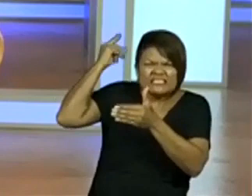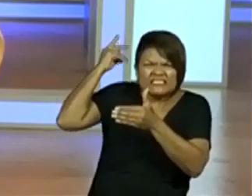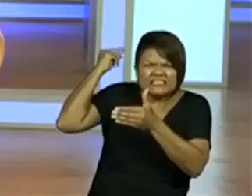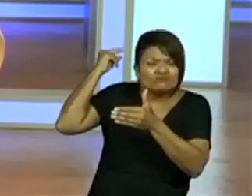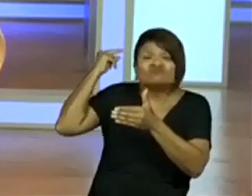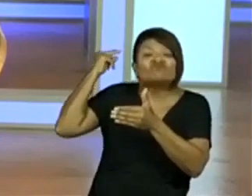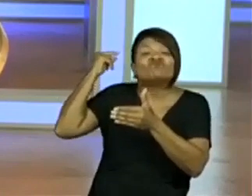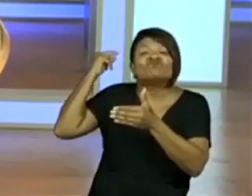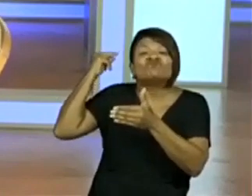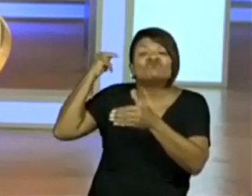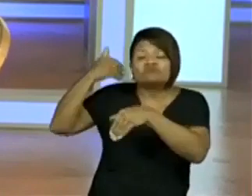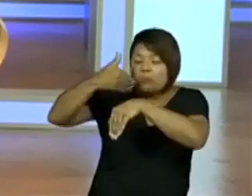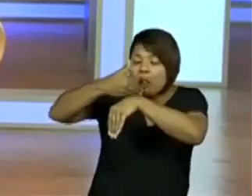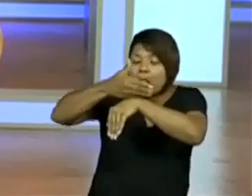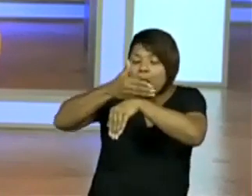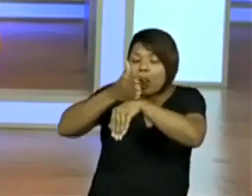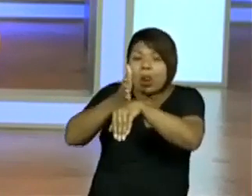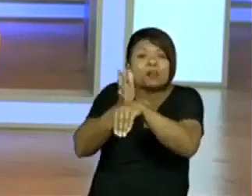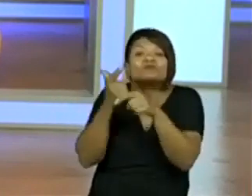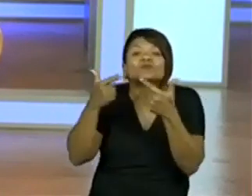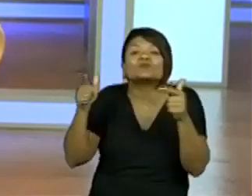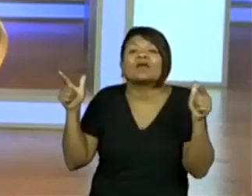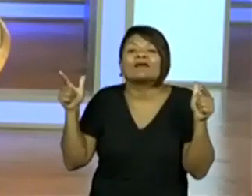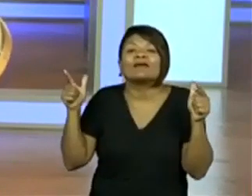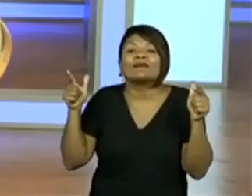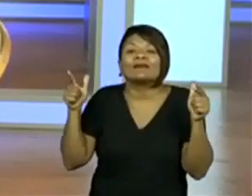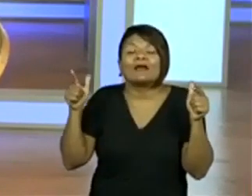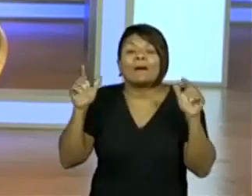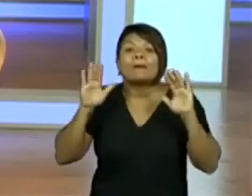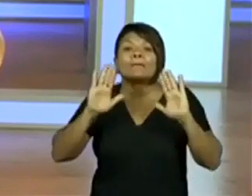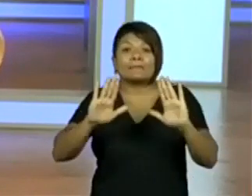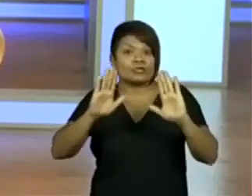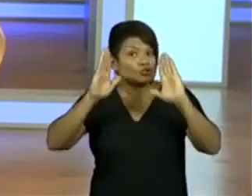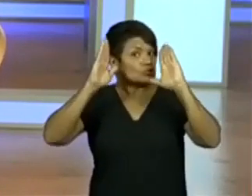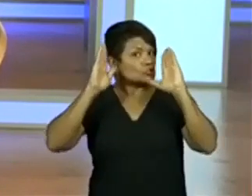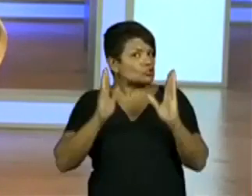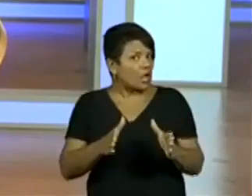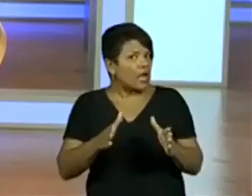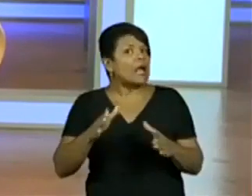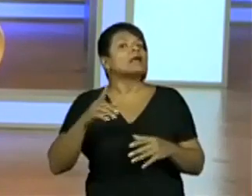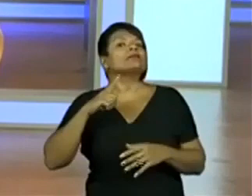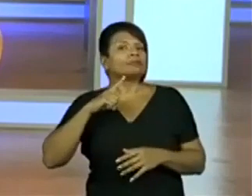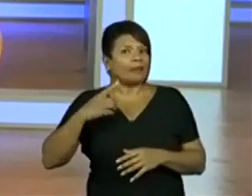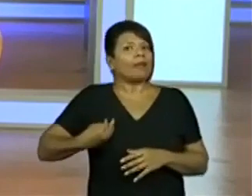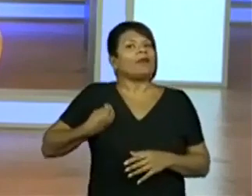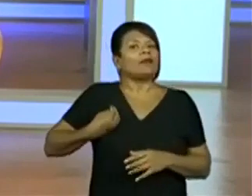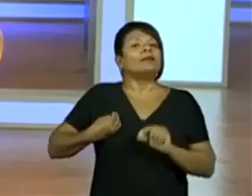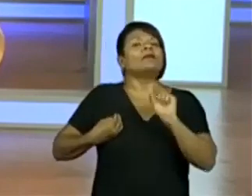havia, mas já existia Nhamandu.